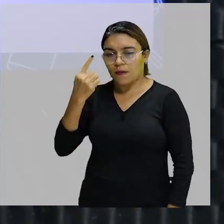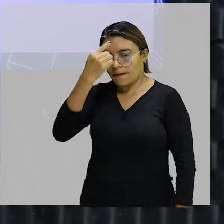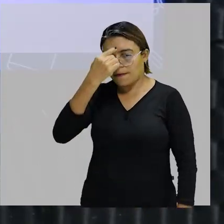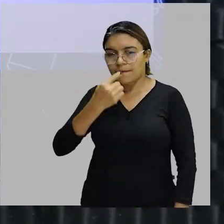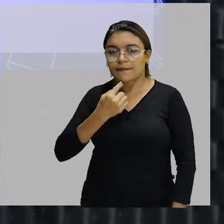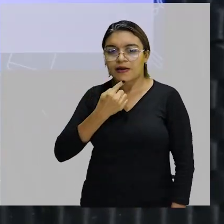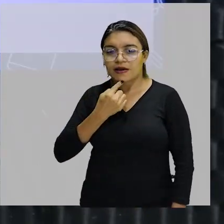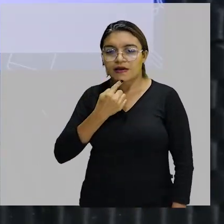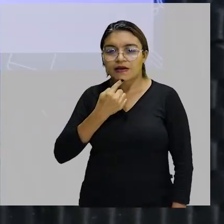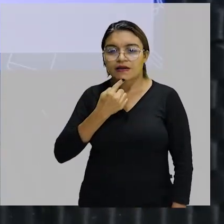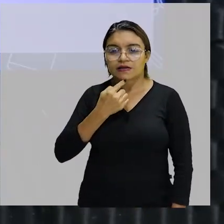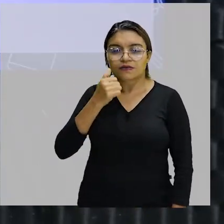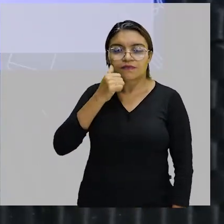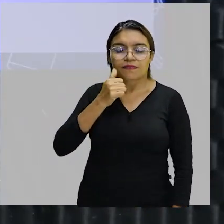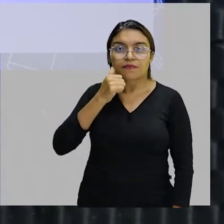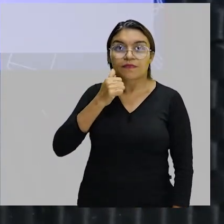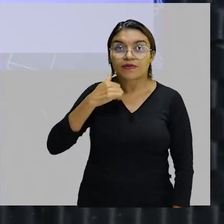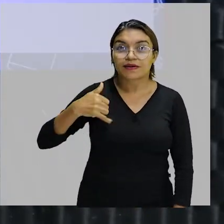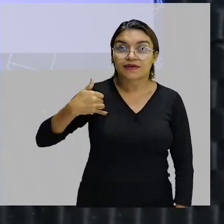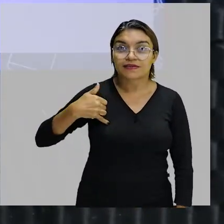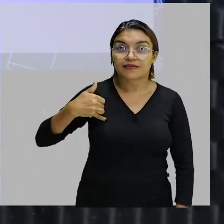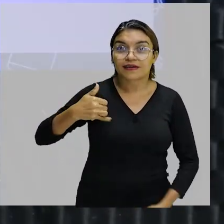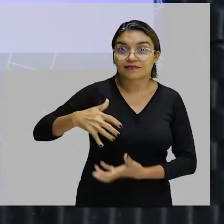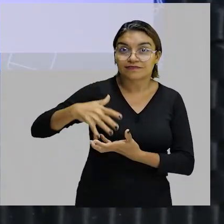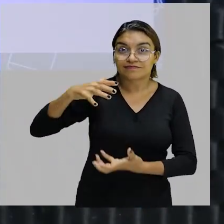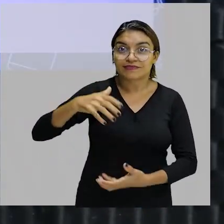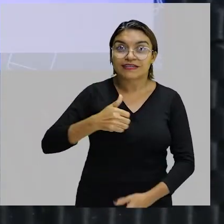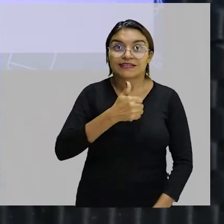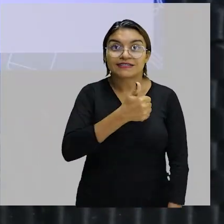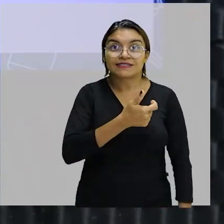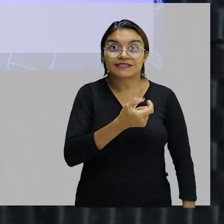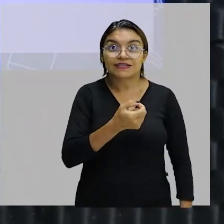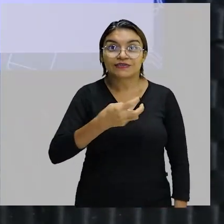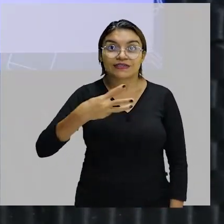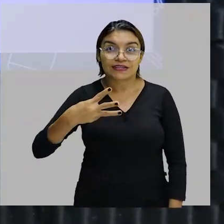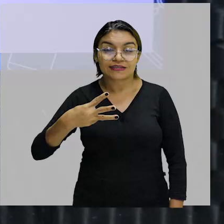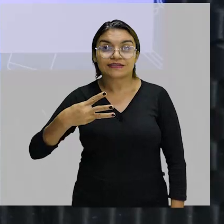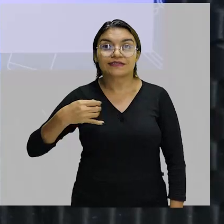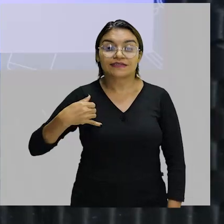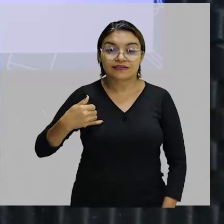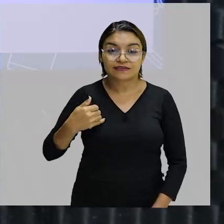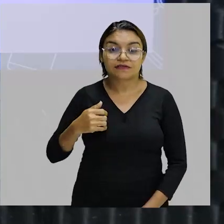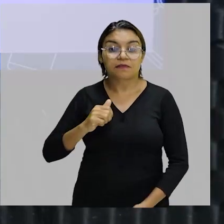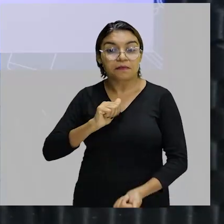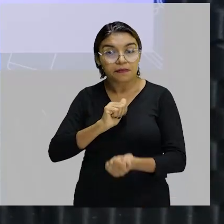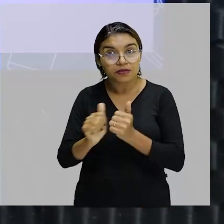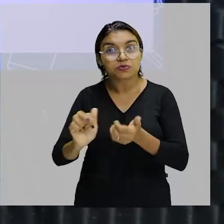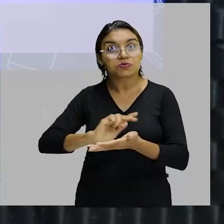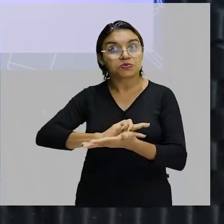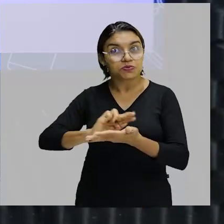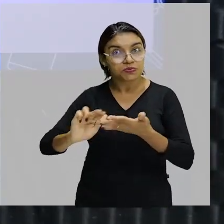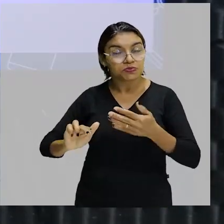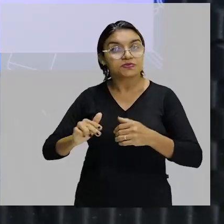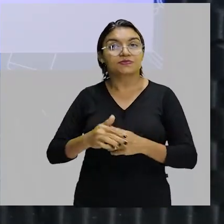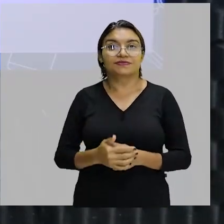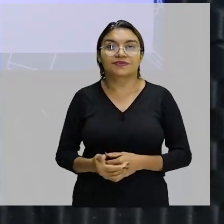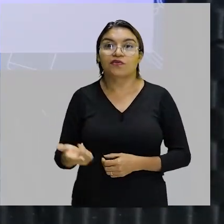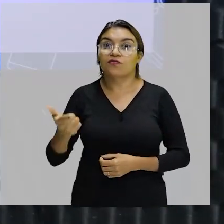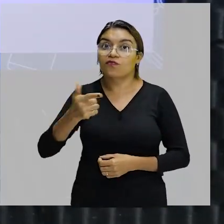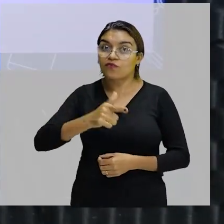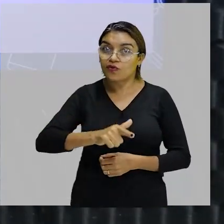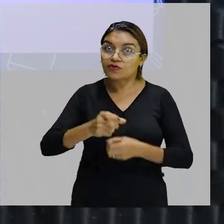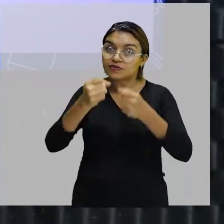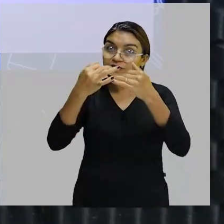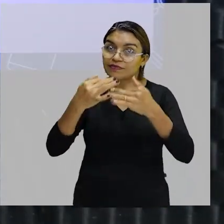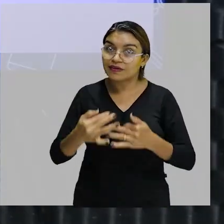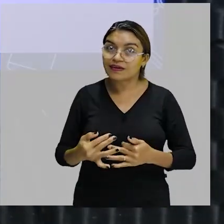uma senhorinha de 103 anos de idade, praticando o quê? O atletismo. Eu volto para aquilo que eu falei